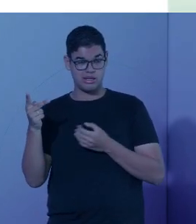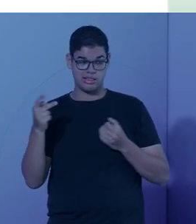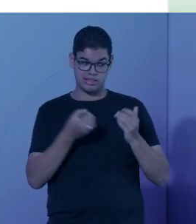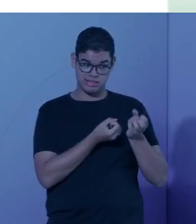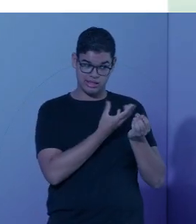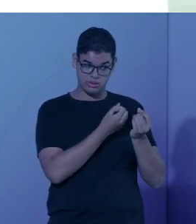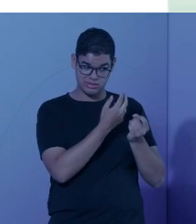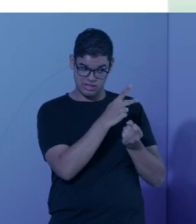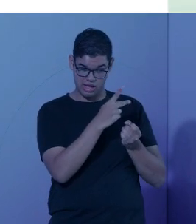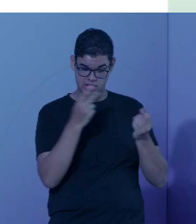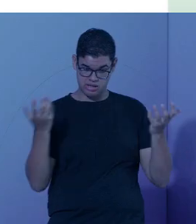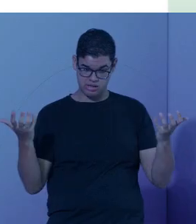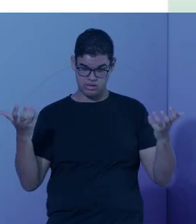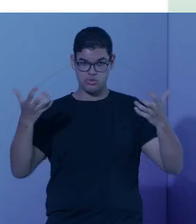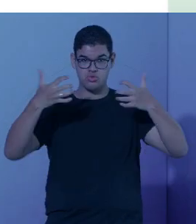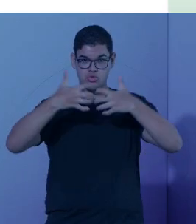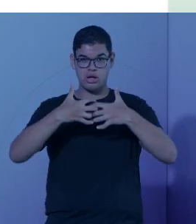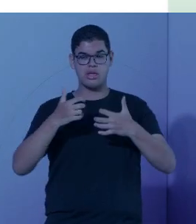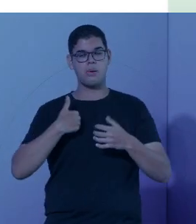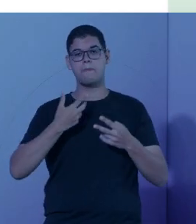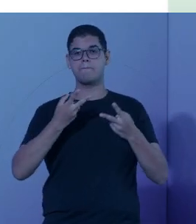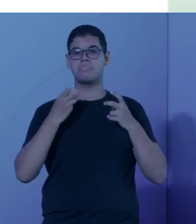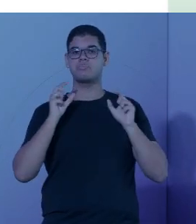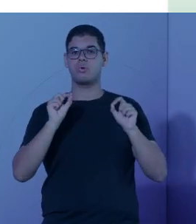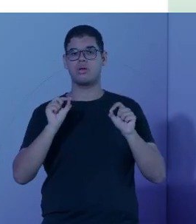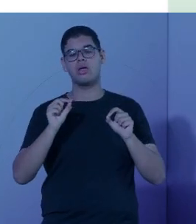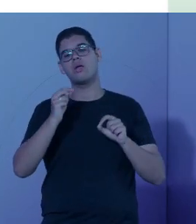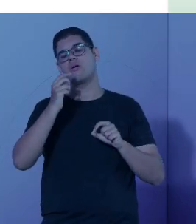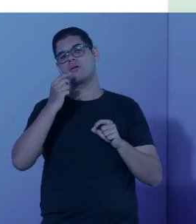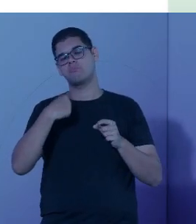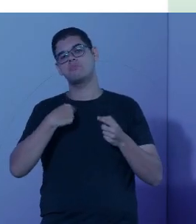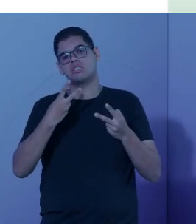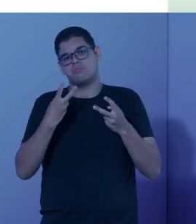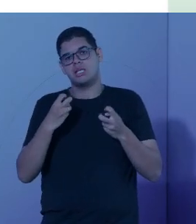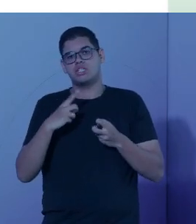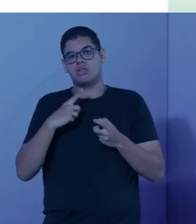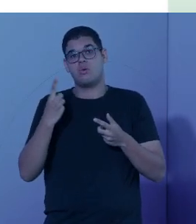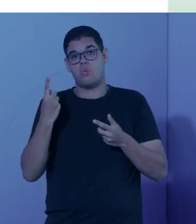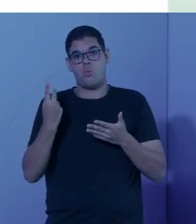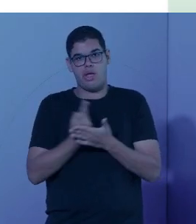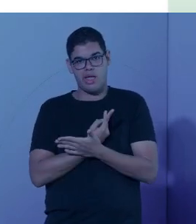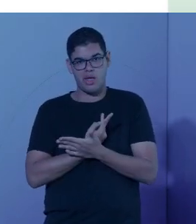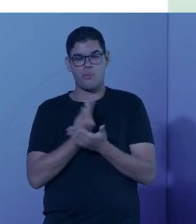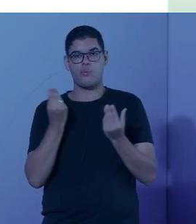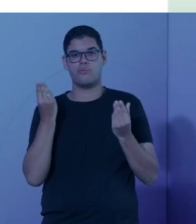SIGTAP, provavelmente por algum erro de preenchimento ou